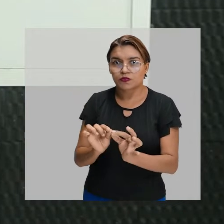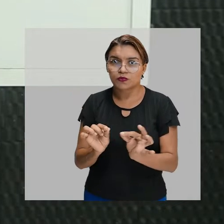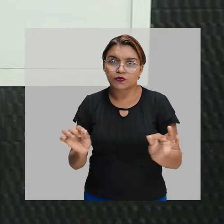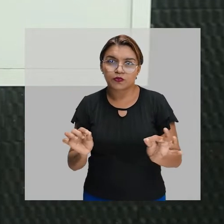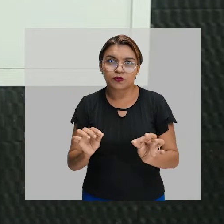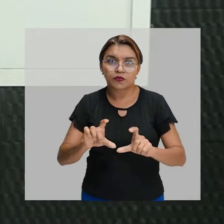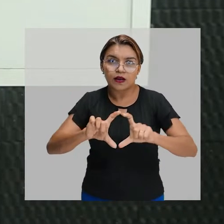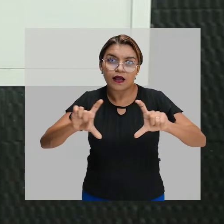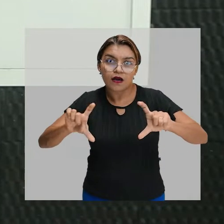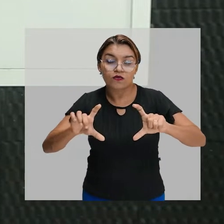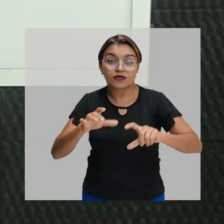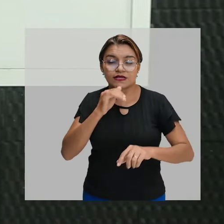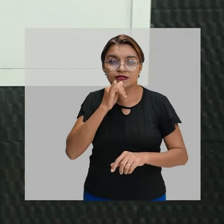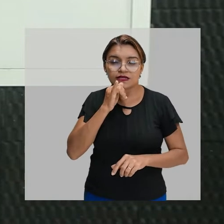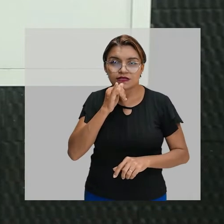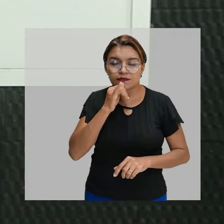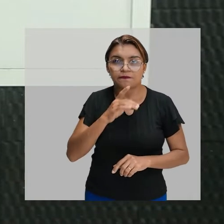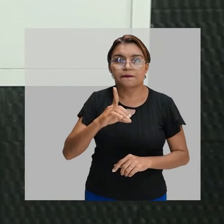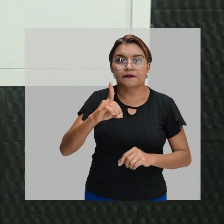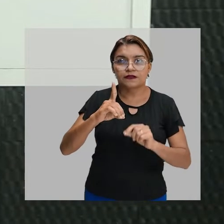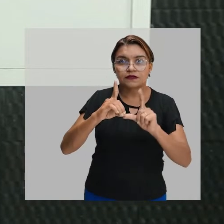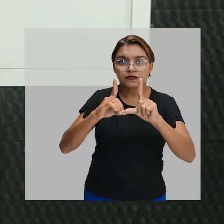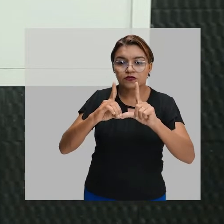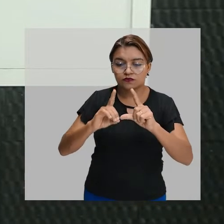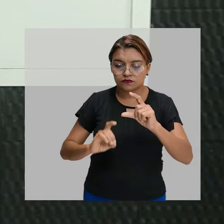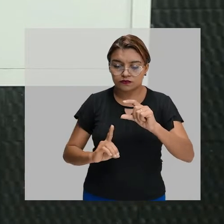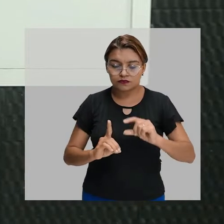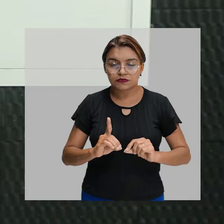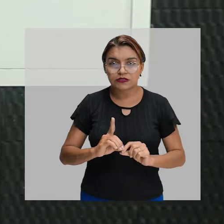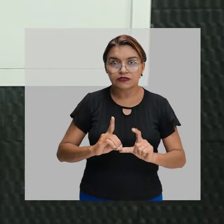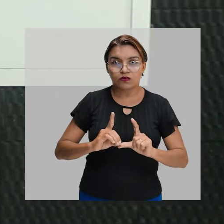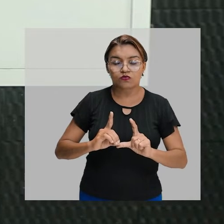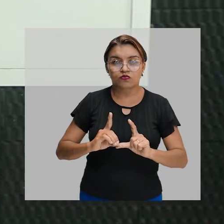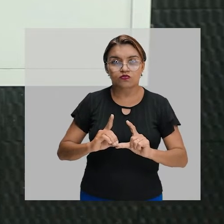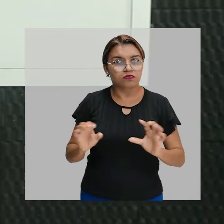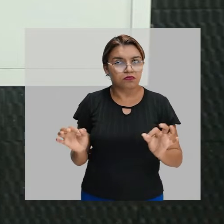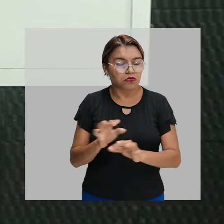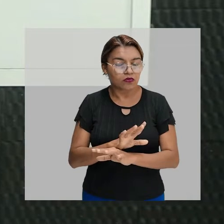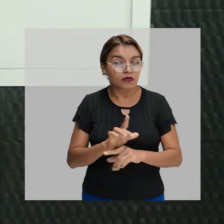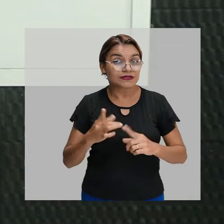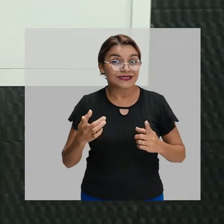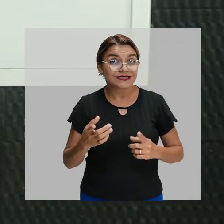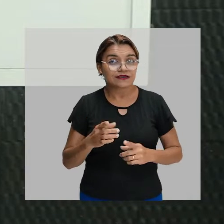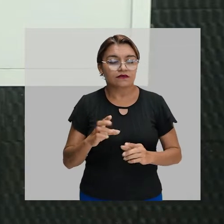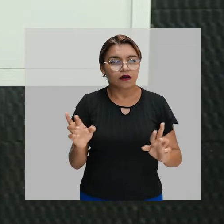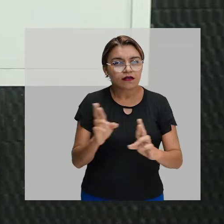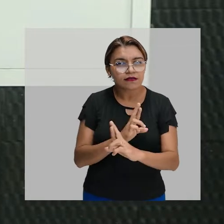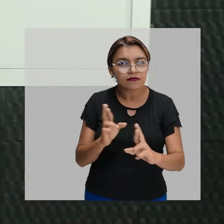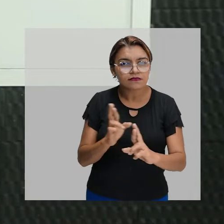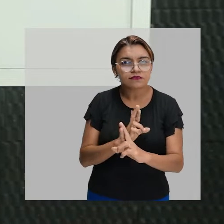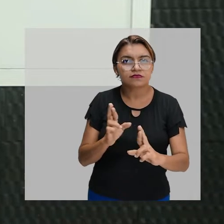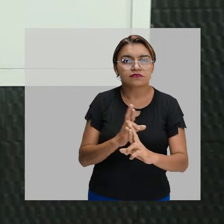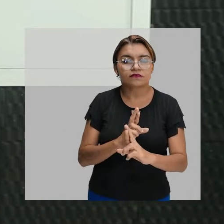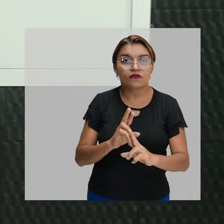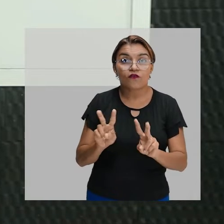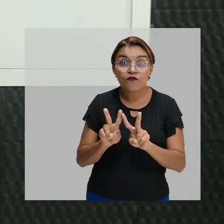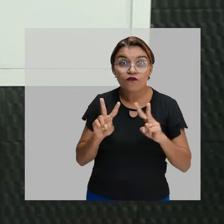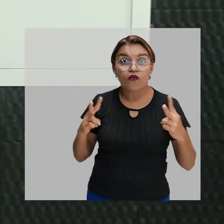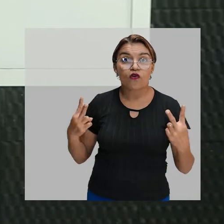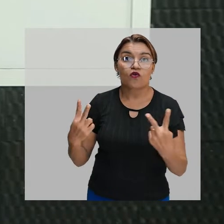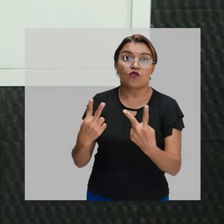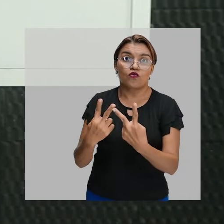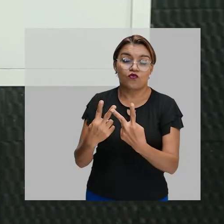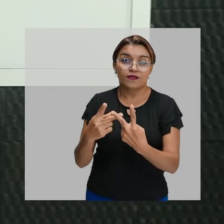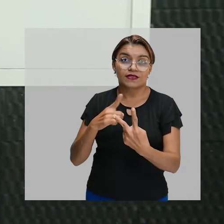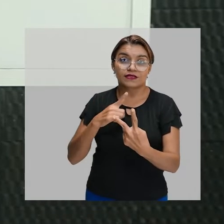bota desenho sobre o tesão acabou se você for analisar a escala analisando com volume relaciono com volume